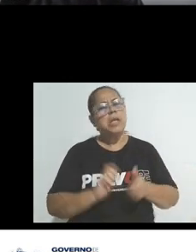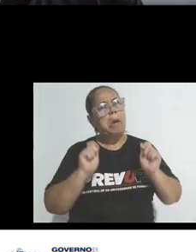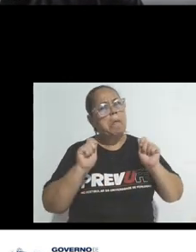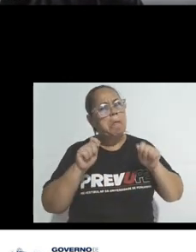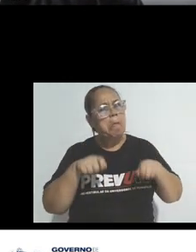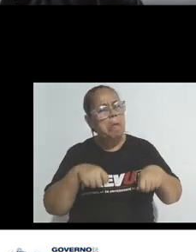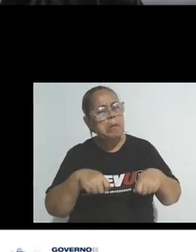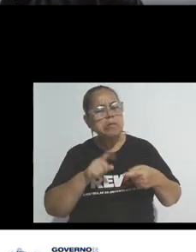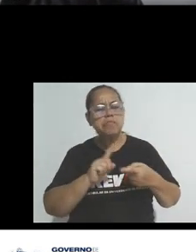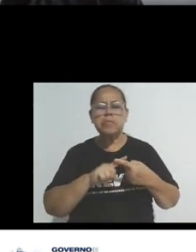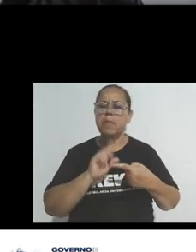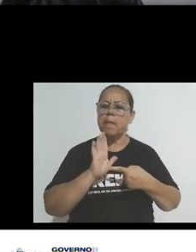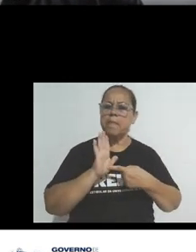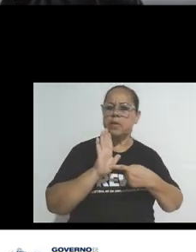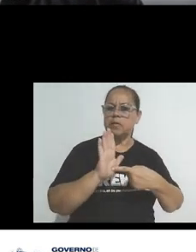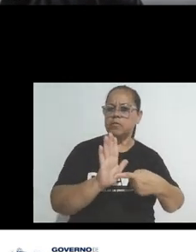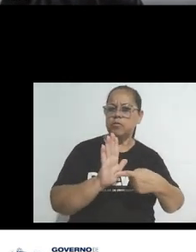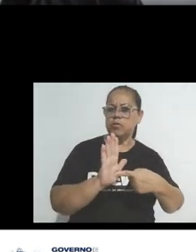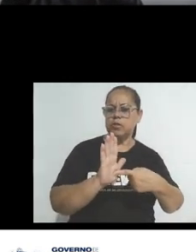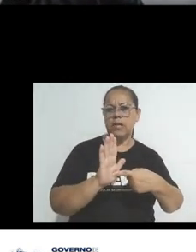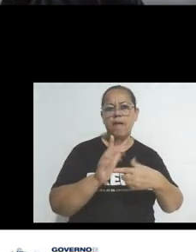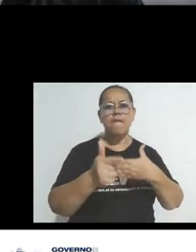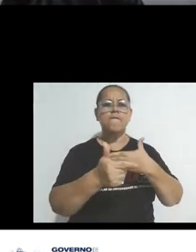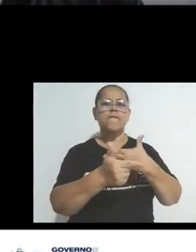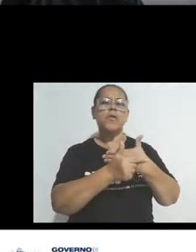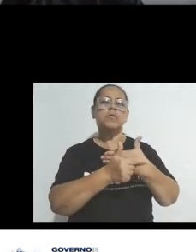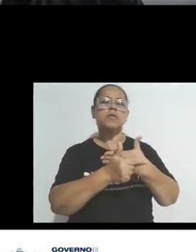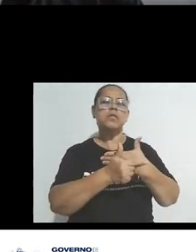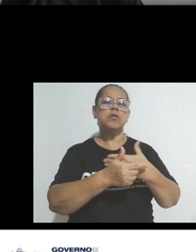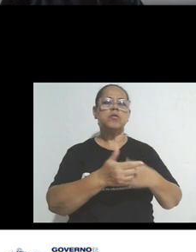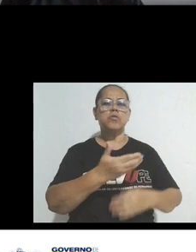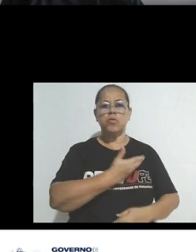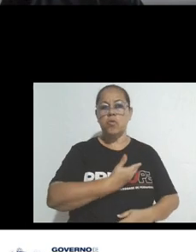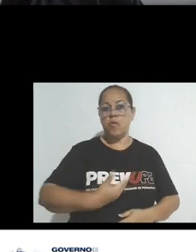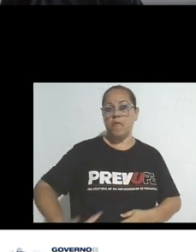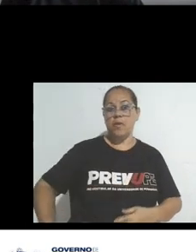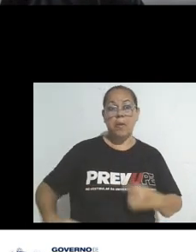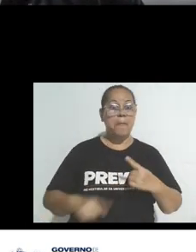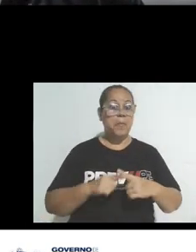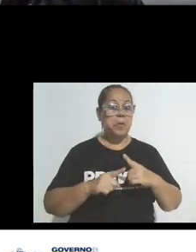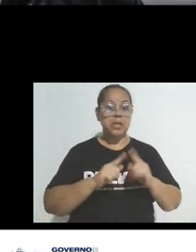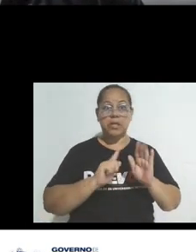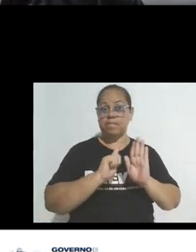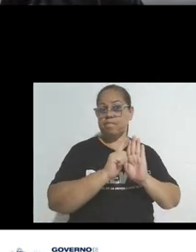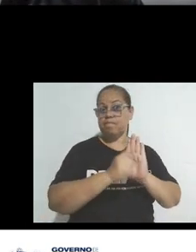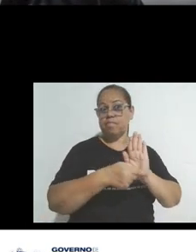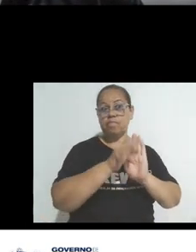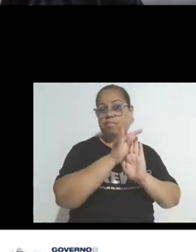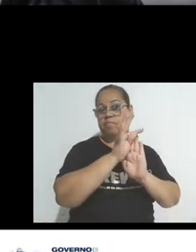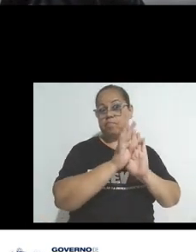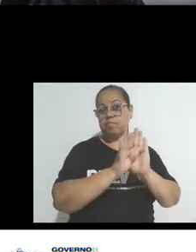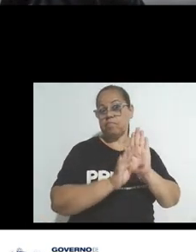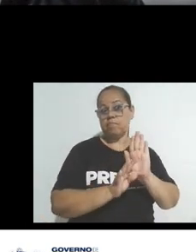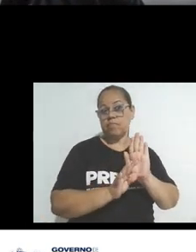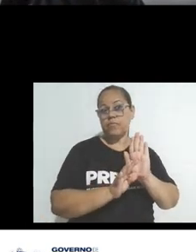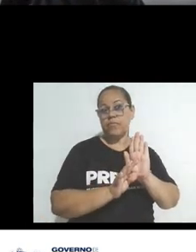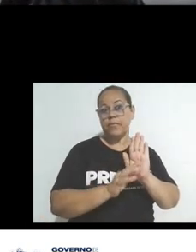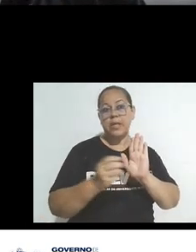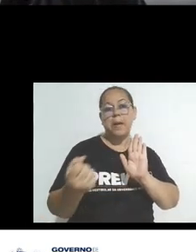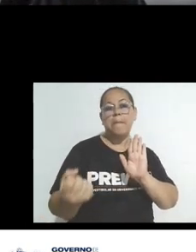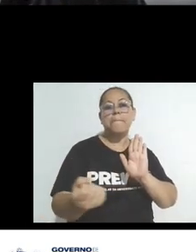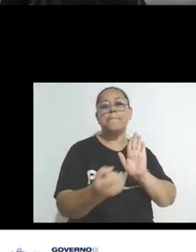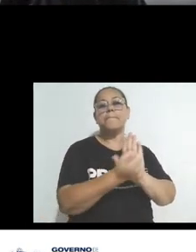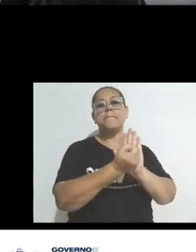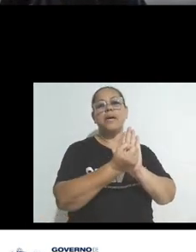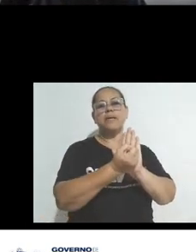possível destacar também o papel do governo porque é um gênero textual que marca